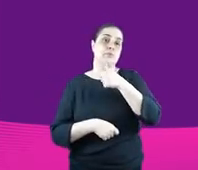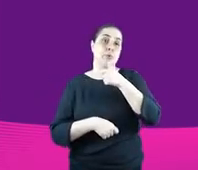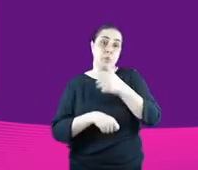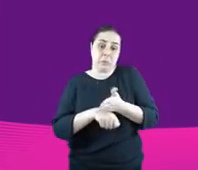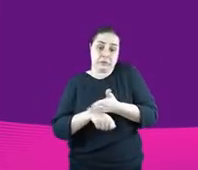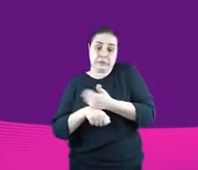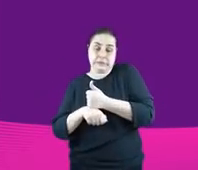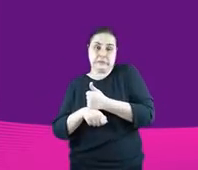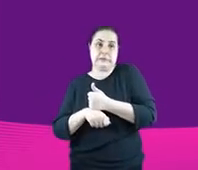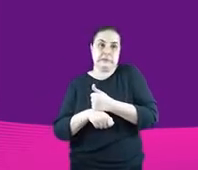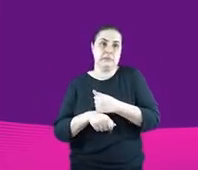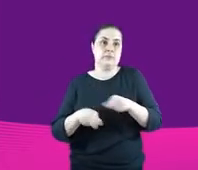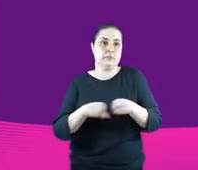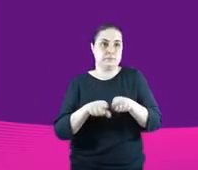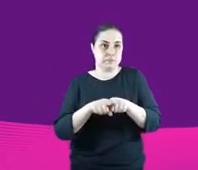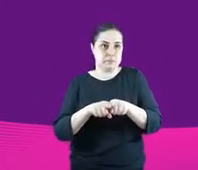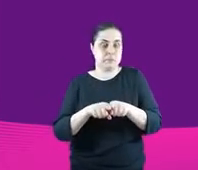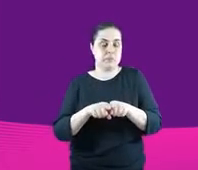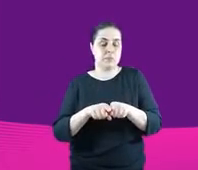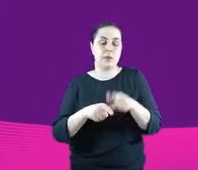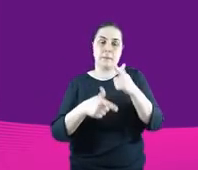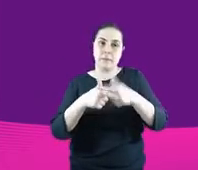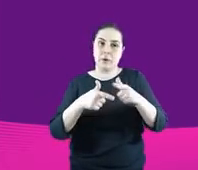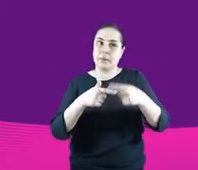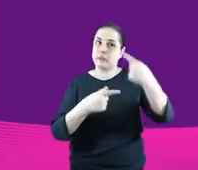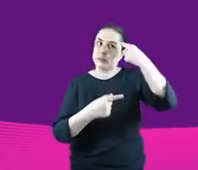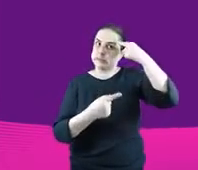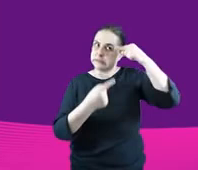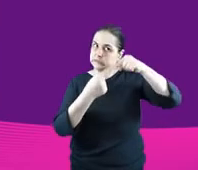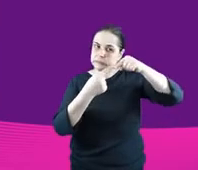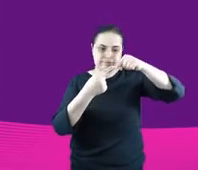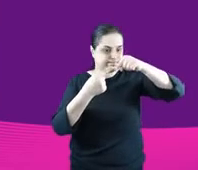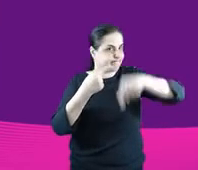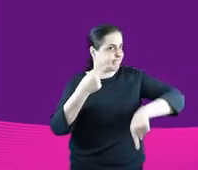óssea e os déficits cognitivos, fadiga e ganho de peso.